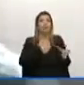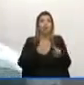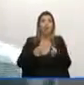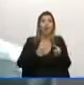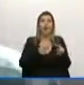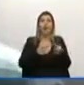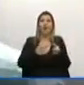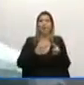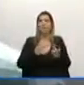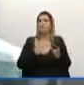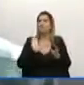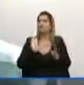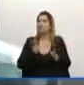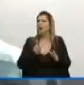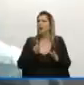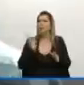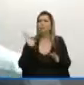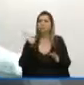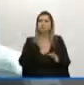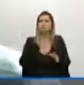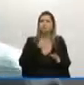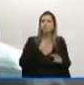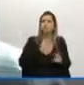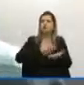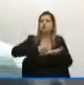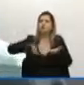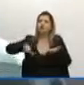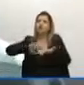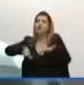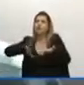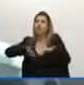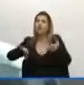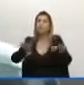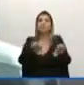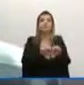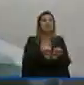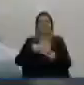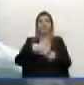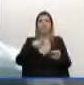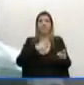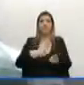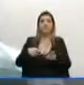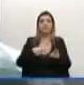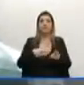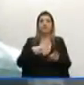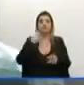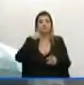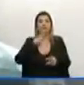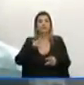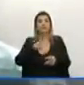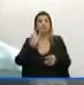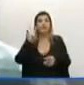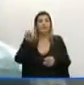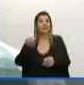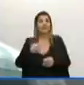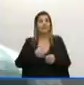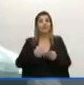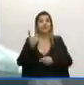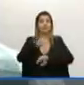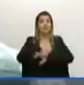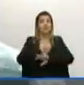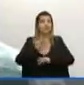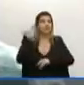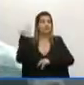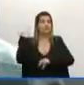meio que já desacelerando retirando as estruturas eu acho isso muito preocupante a 30 dias atrás a